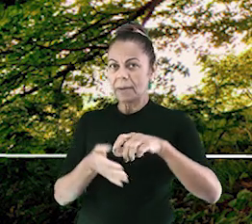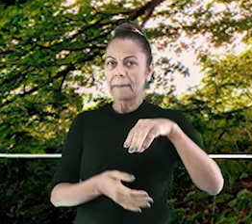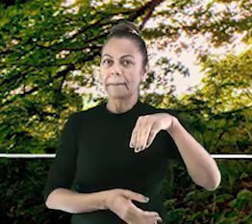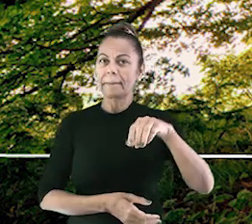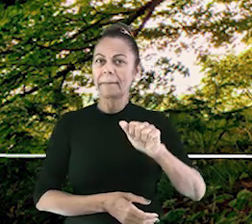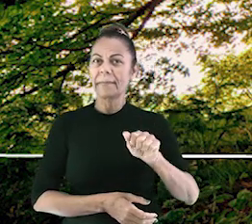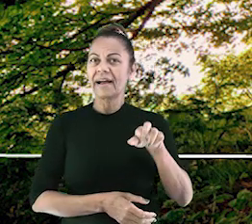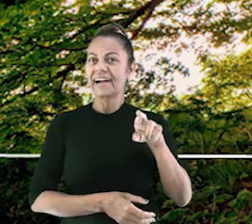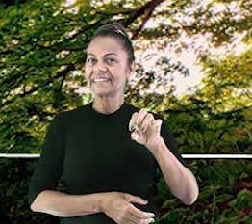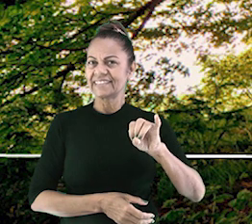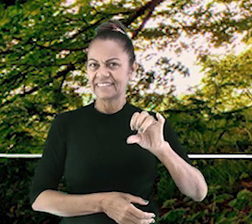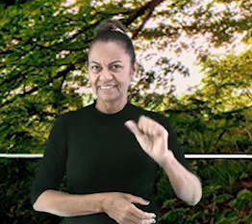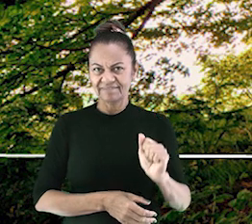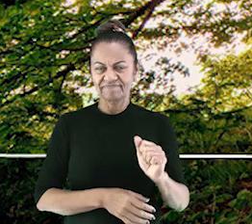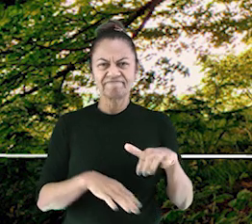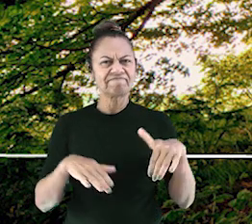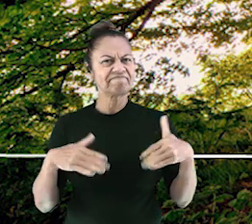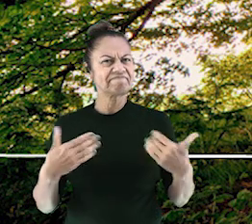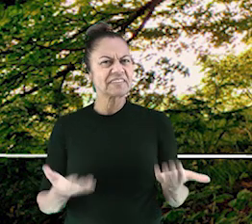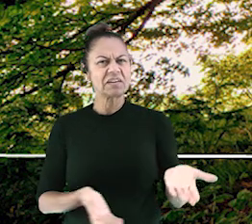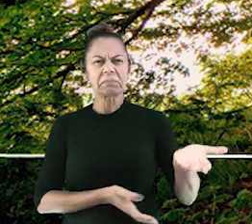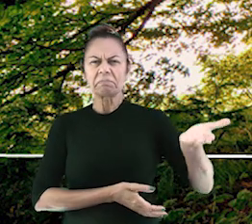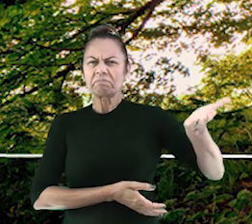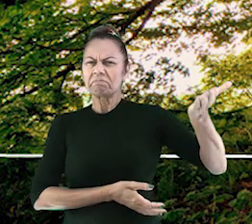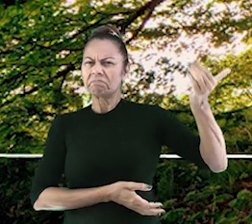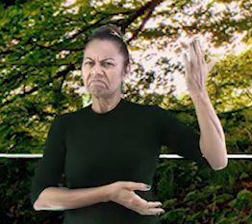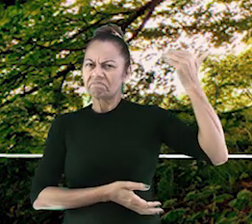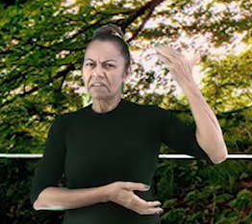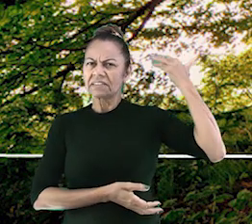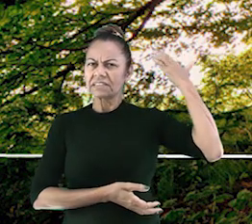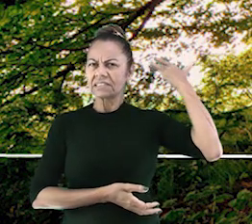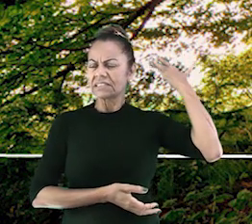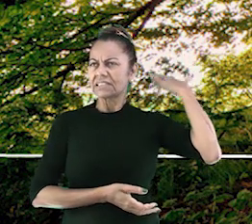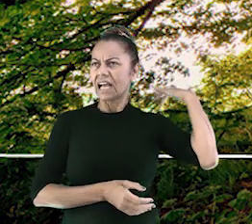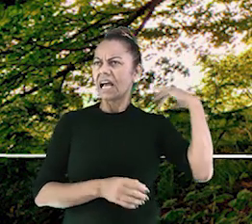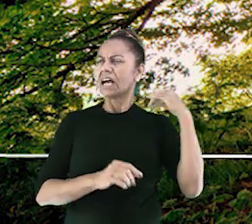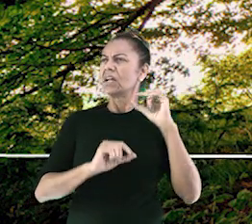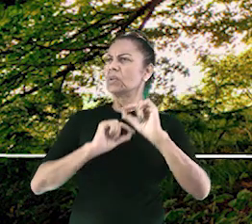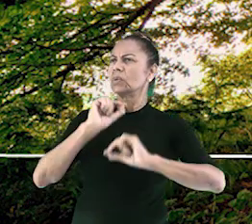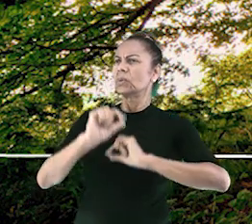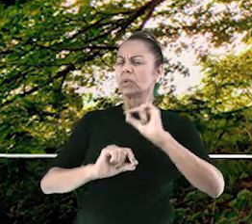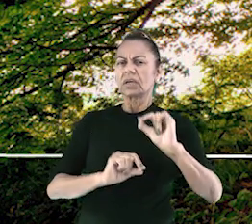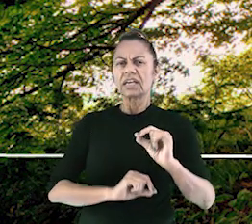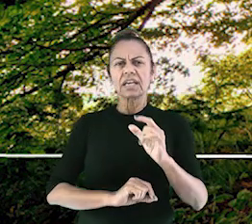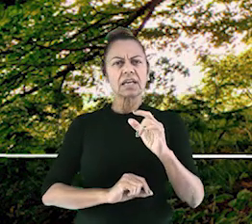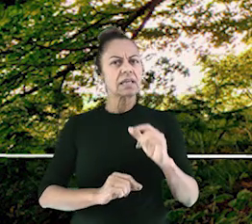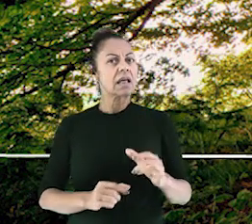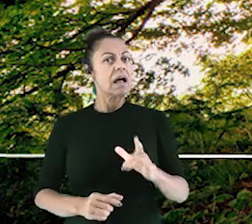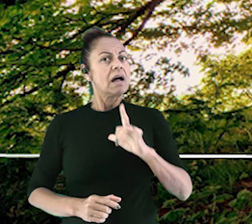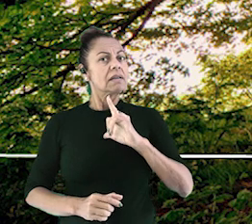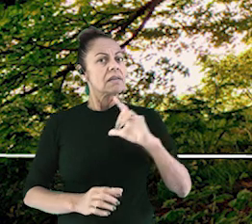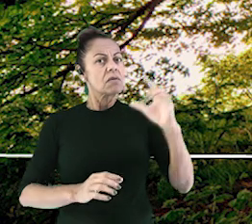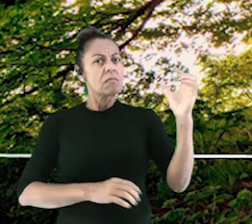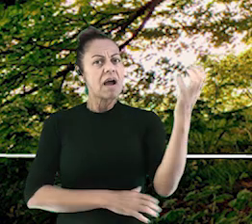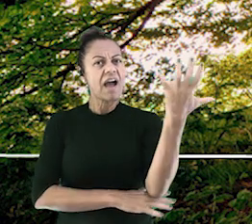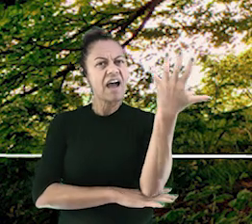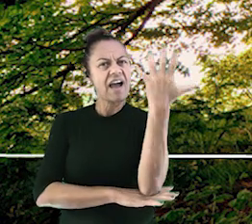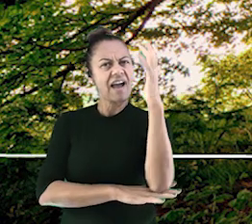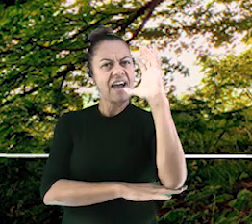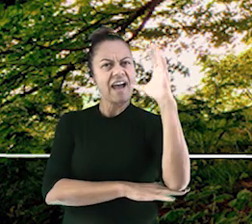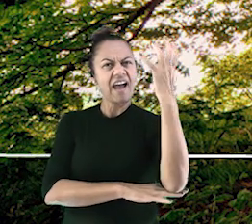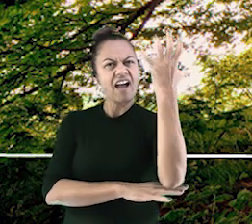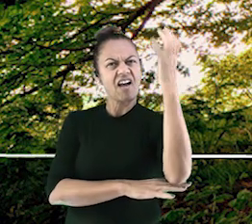vez, lá no alto de uma árvore, mas era muito alto